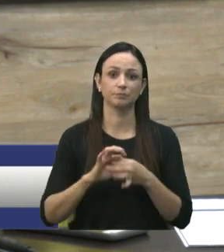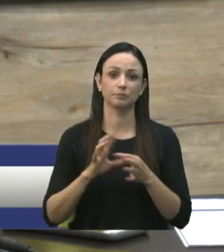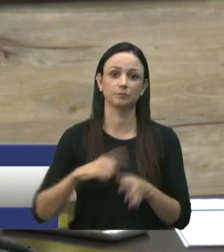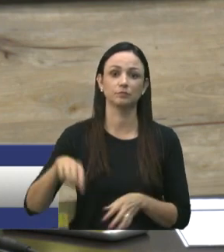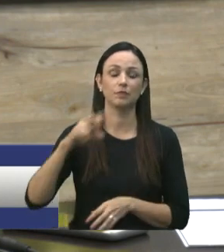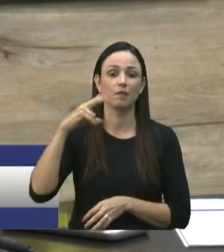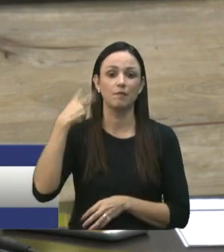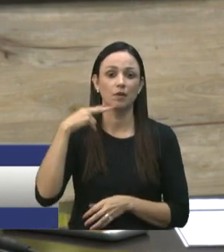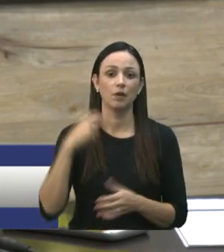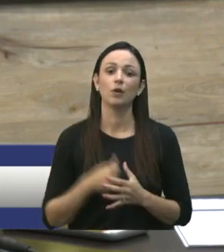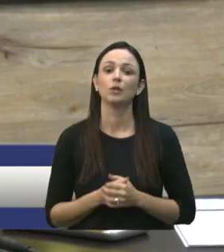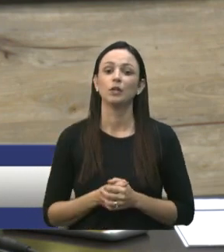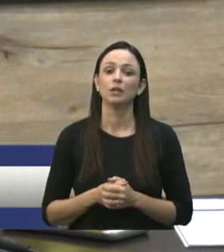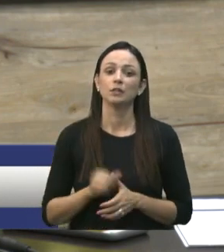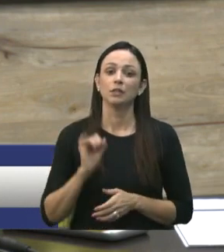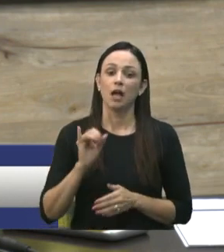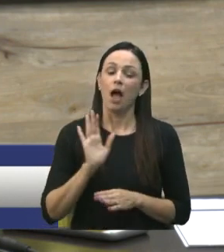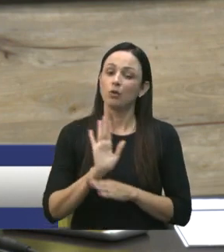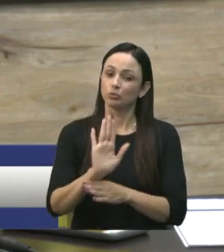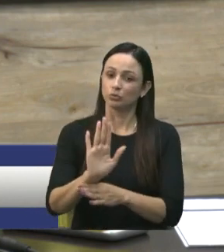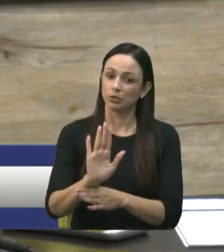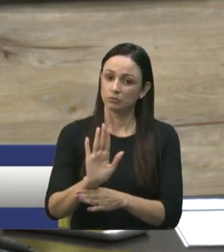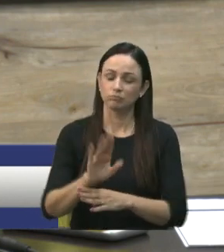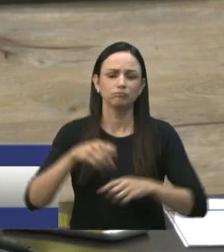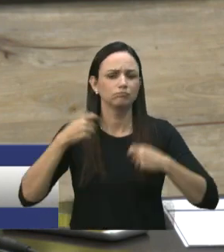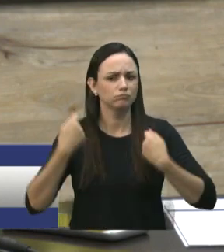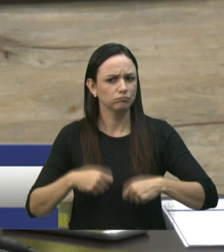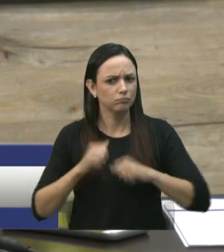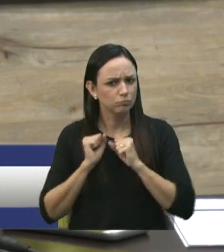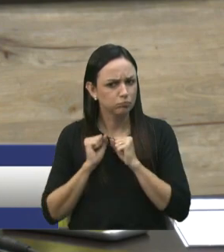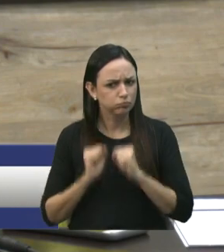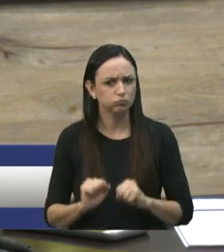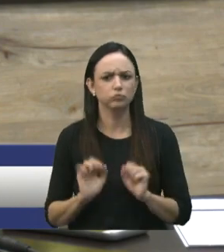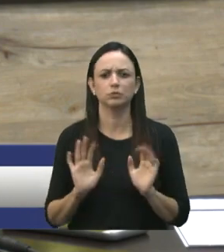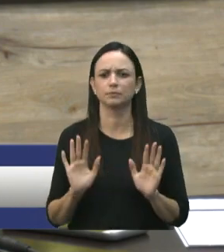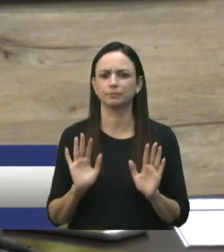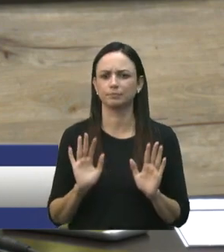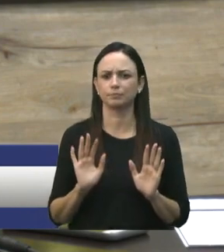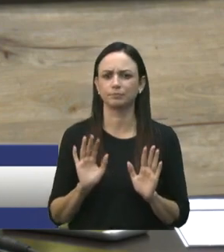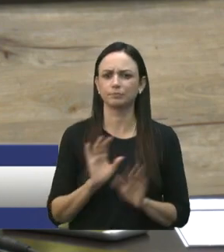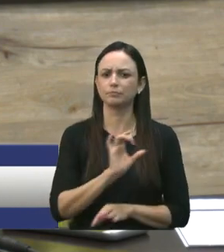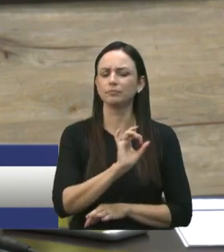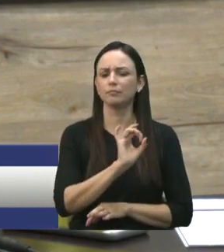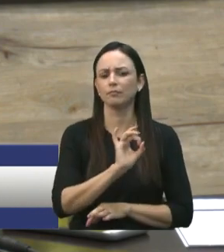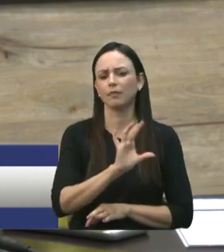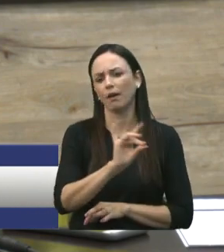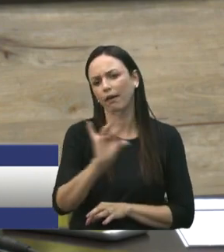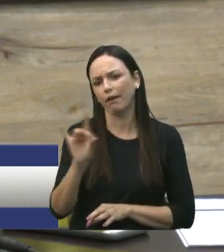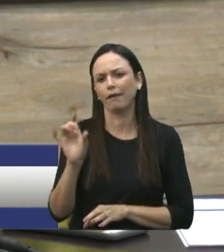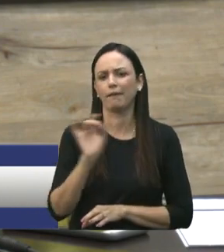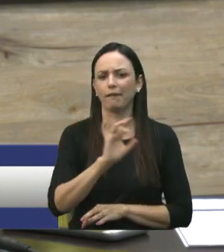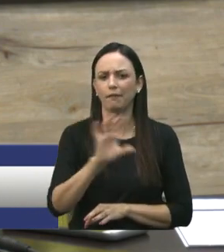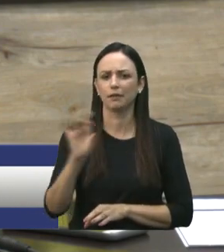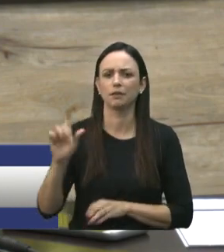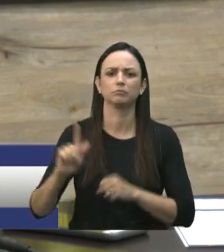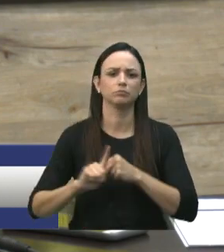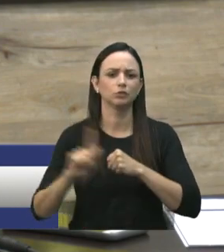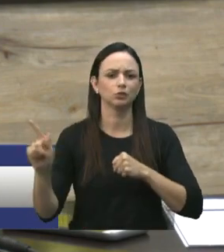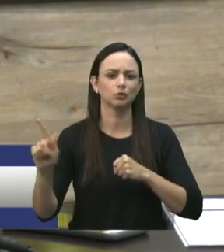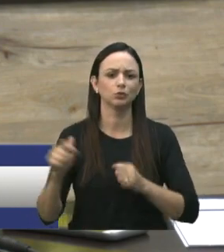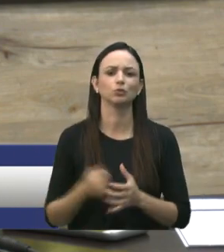os vereadores para auxiliar no que for possível. Claro que cada gestor vai poder narrar aonde